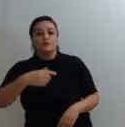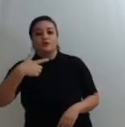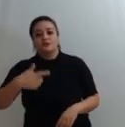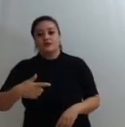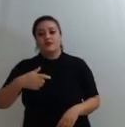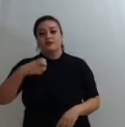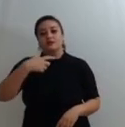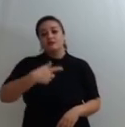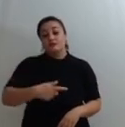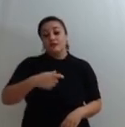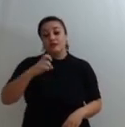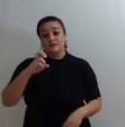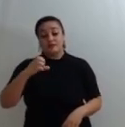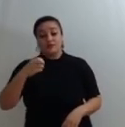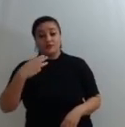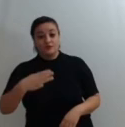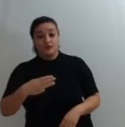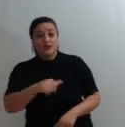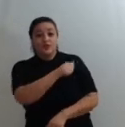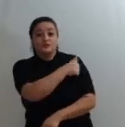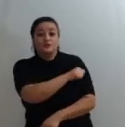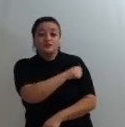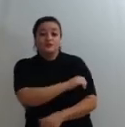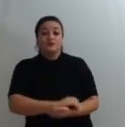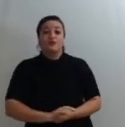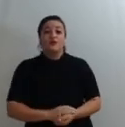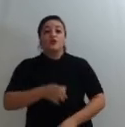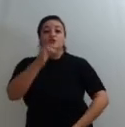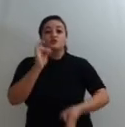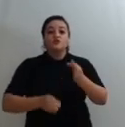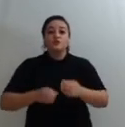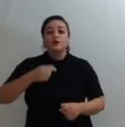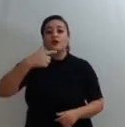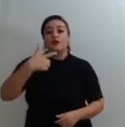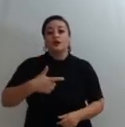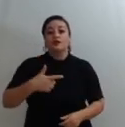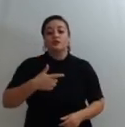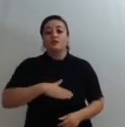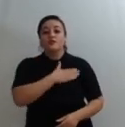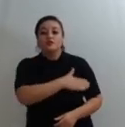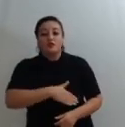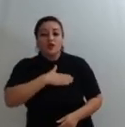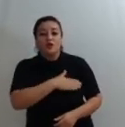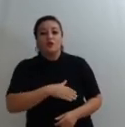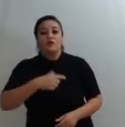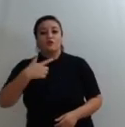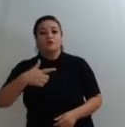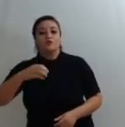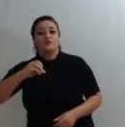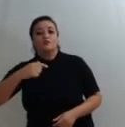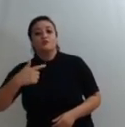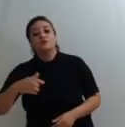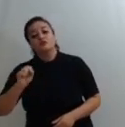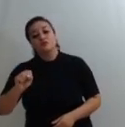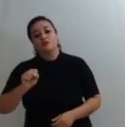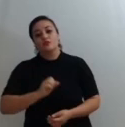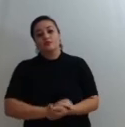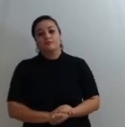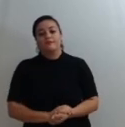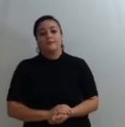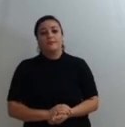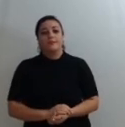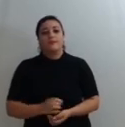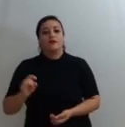447753 do Rio de Janeiro, julgado em 2 de agosto de 2018. Então, só